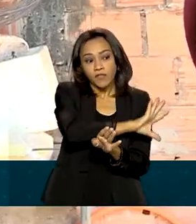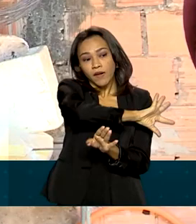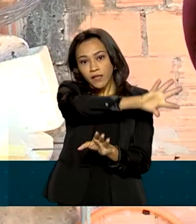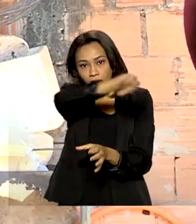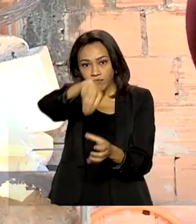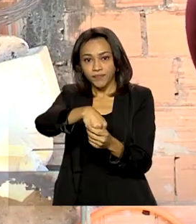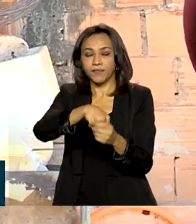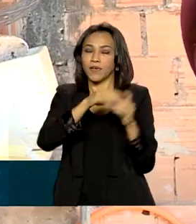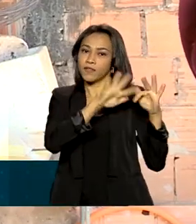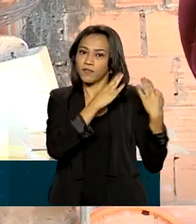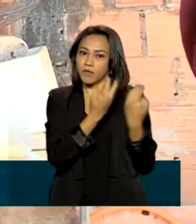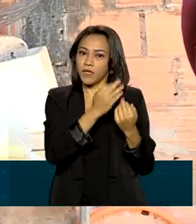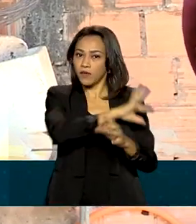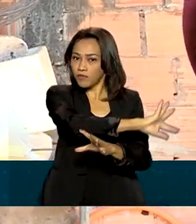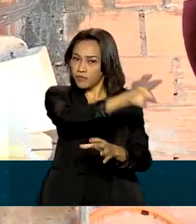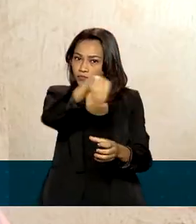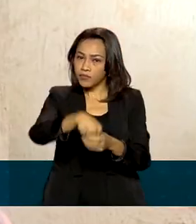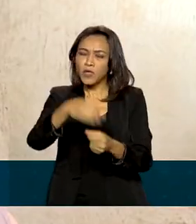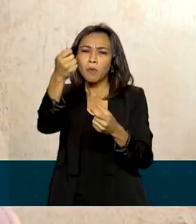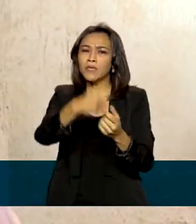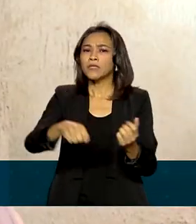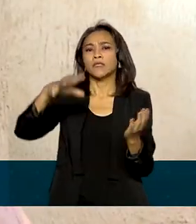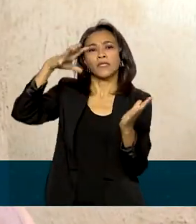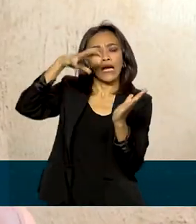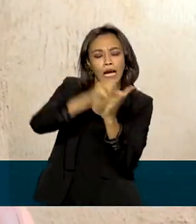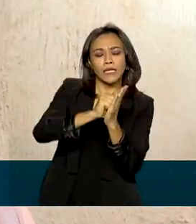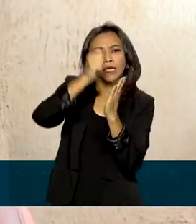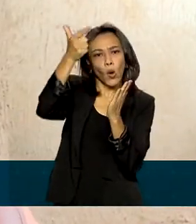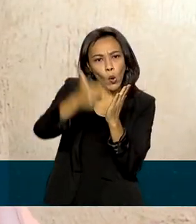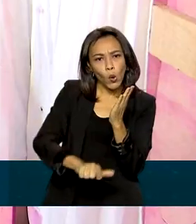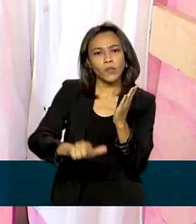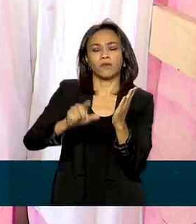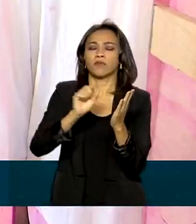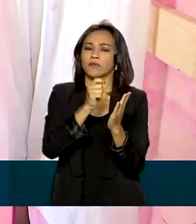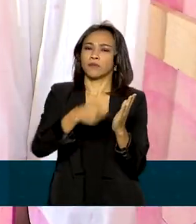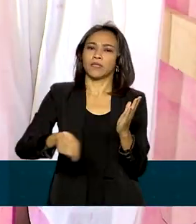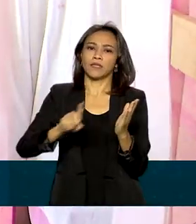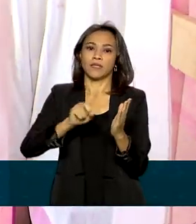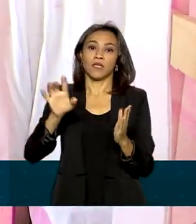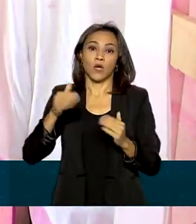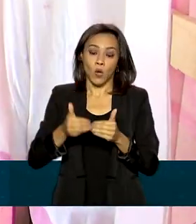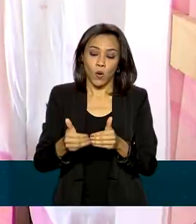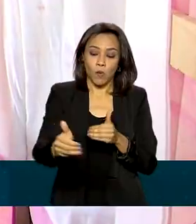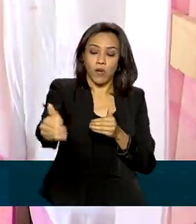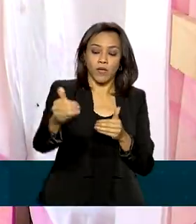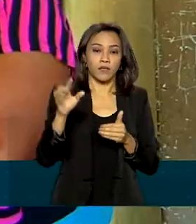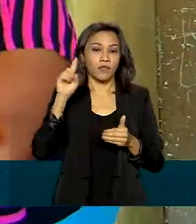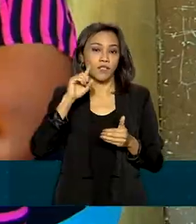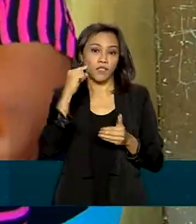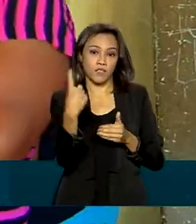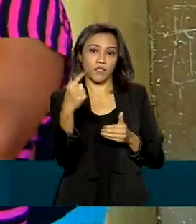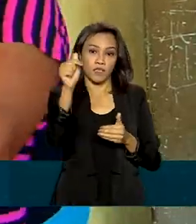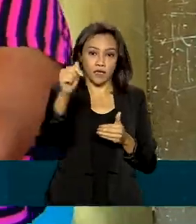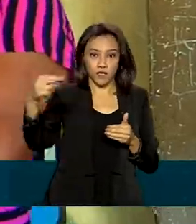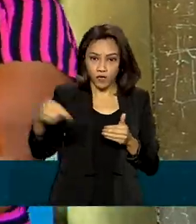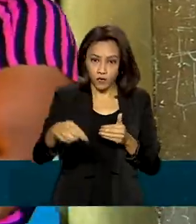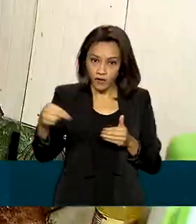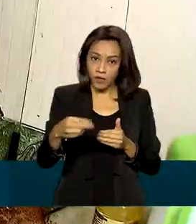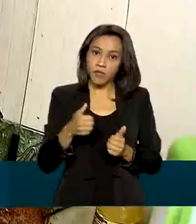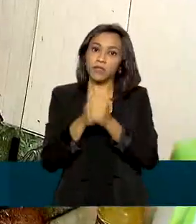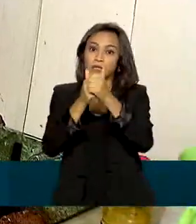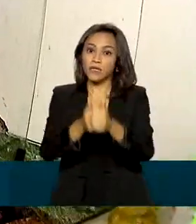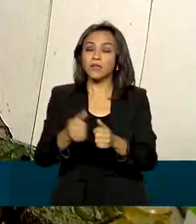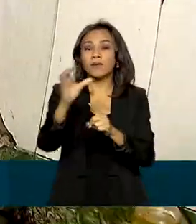auxílio Brasil sem exigência de recadastramento os pagamentos começam em 17 de novembro seguindo o calendário aí